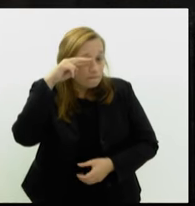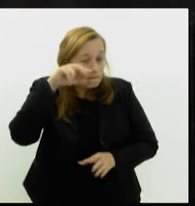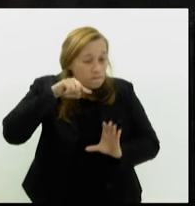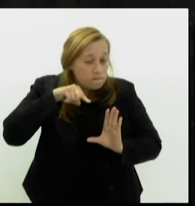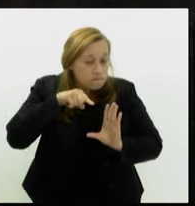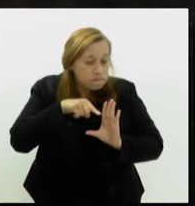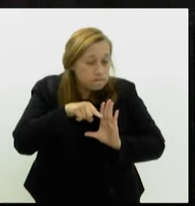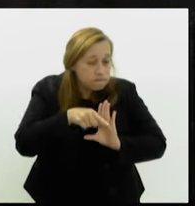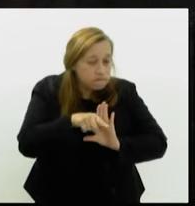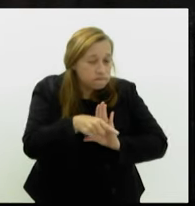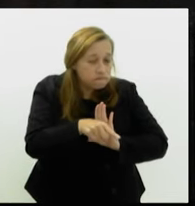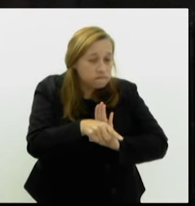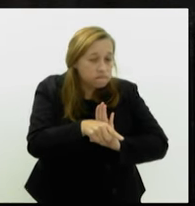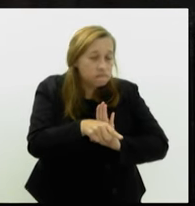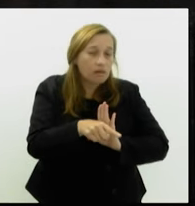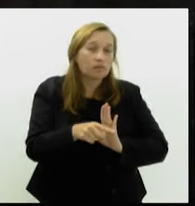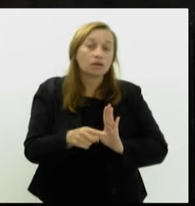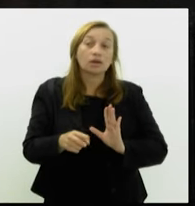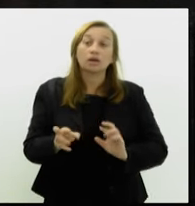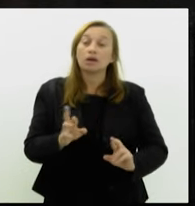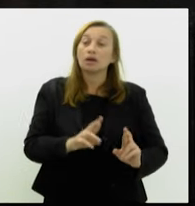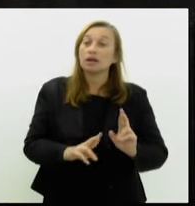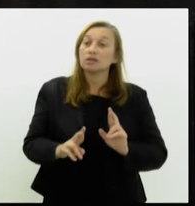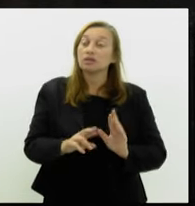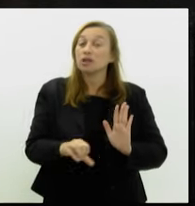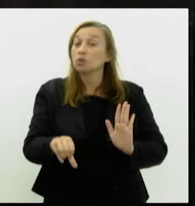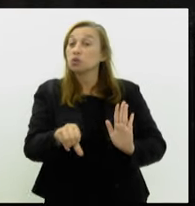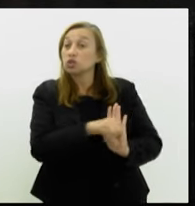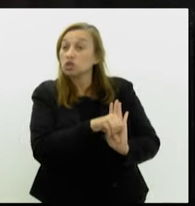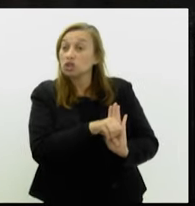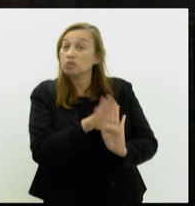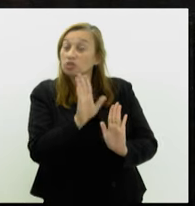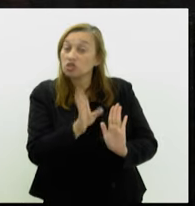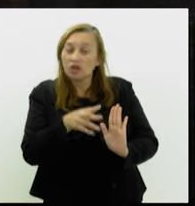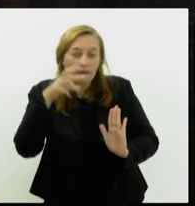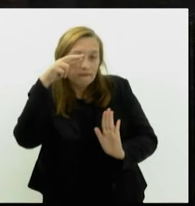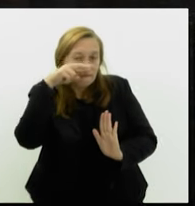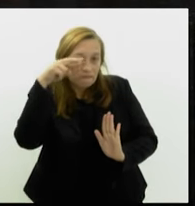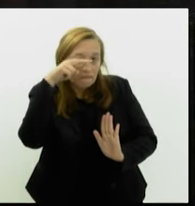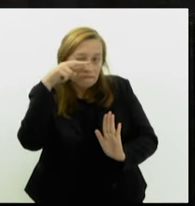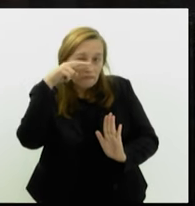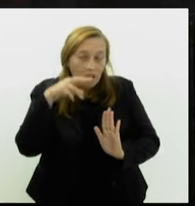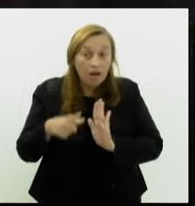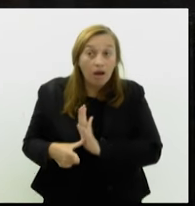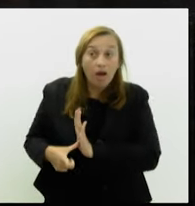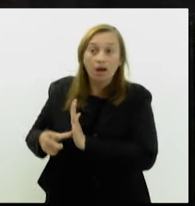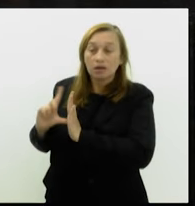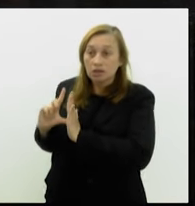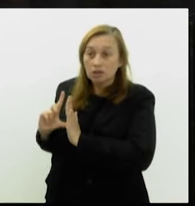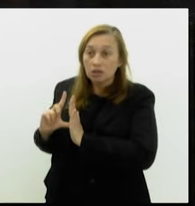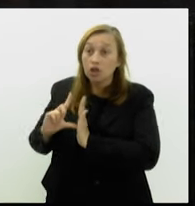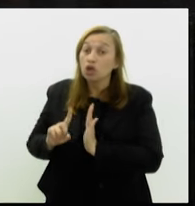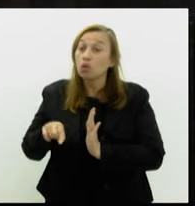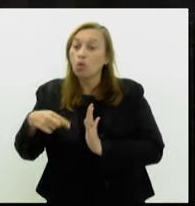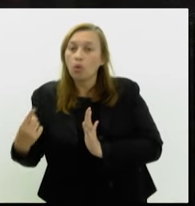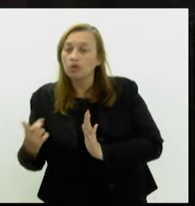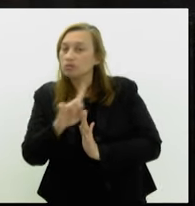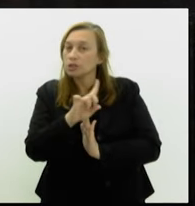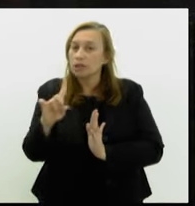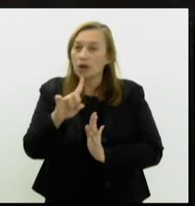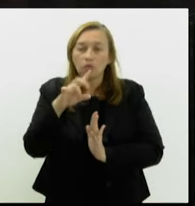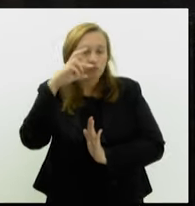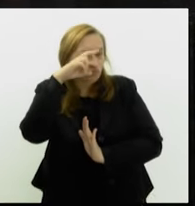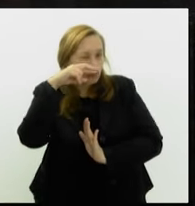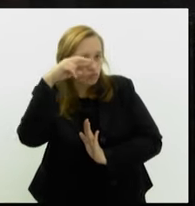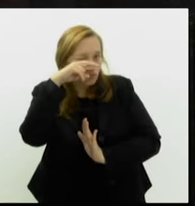duras a respeito de crimes já investigados e outros não